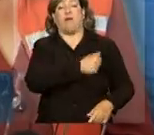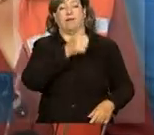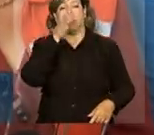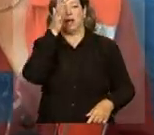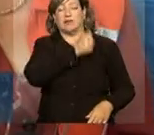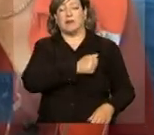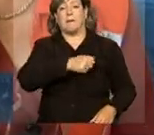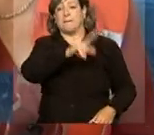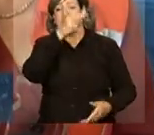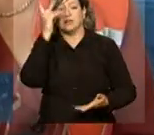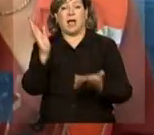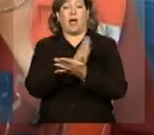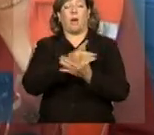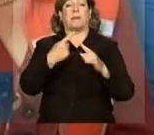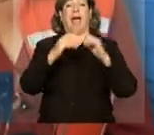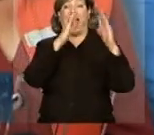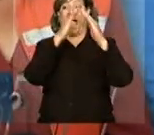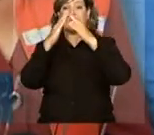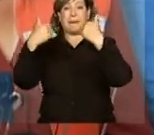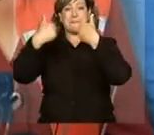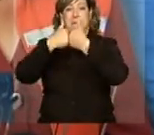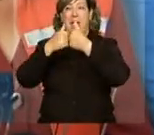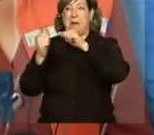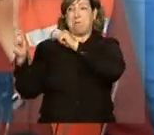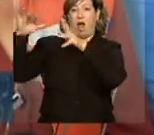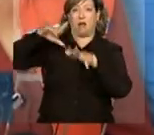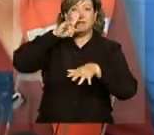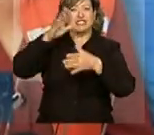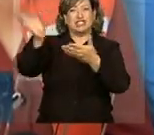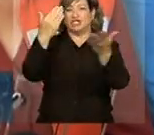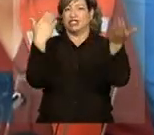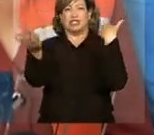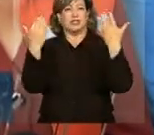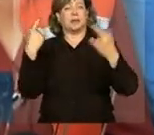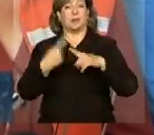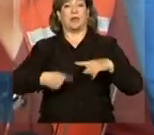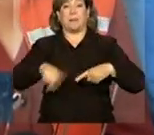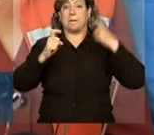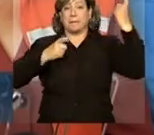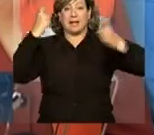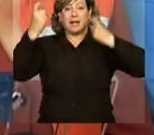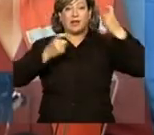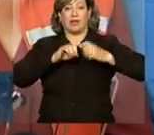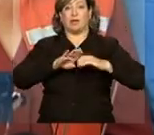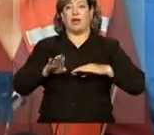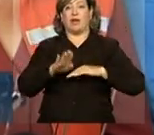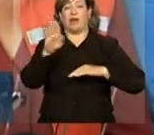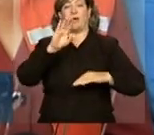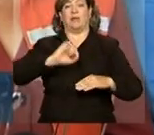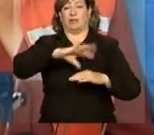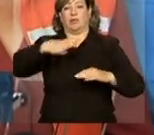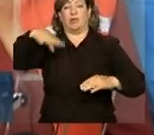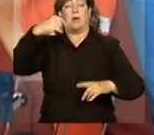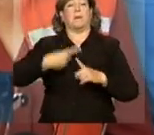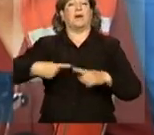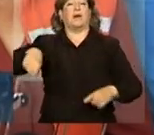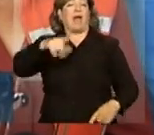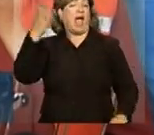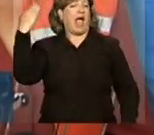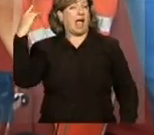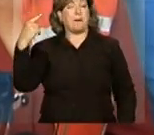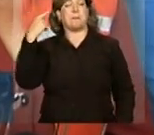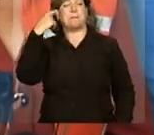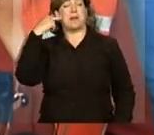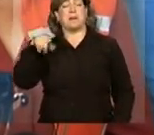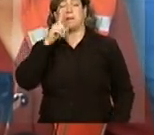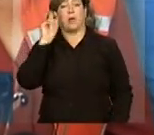área de encostas. Nossa maior preocupação nesse momento são com as encostas. Encostas que não eram declaradas perigosas passam